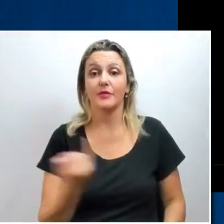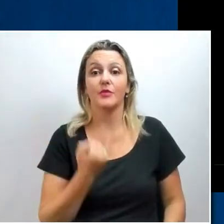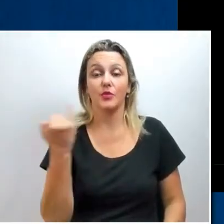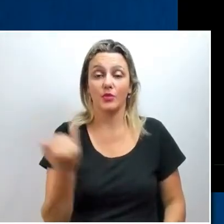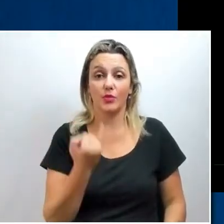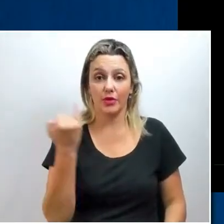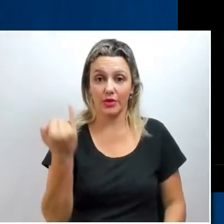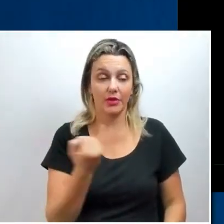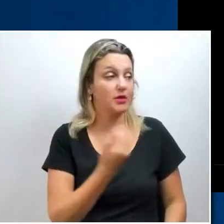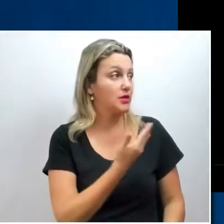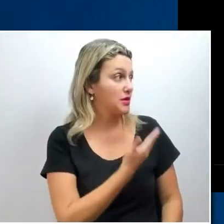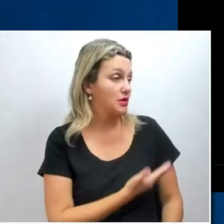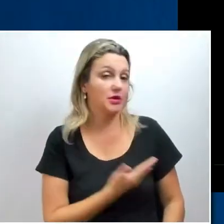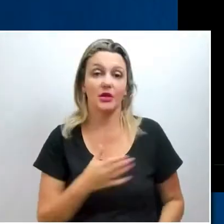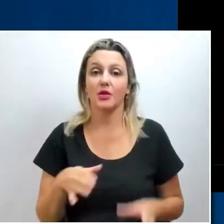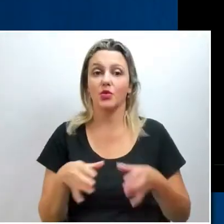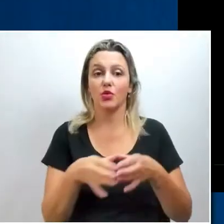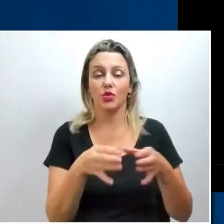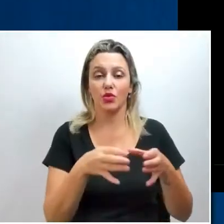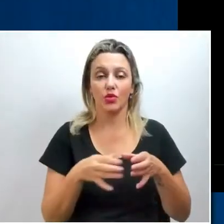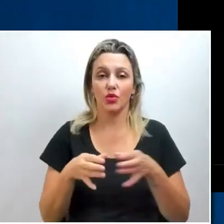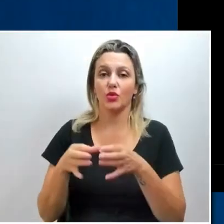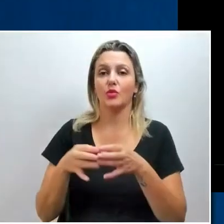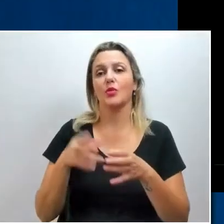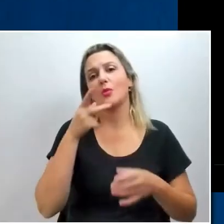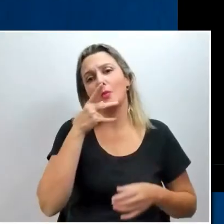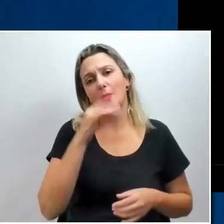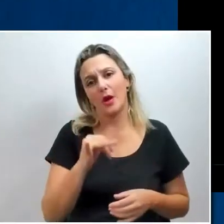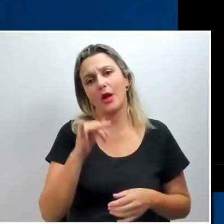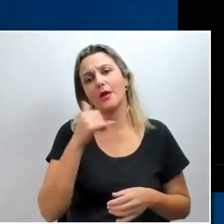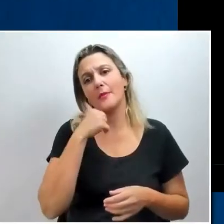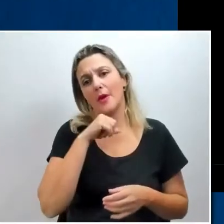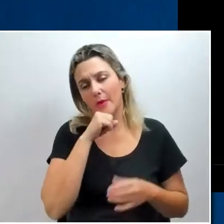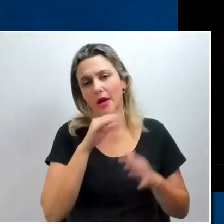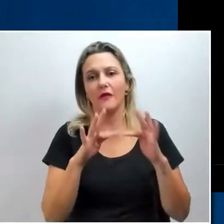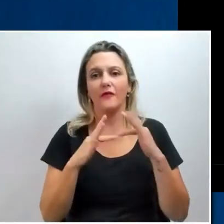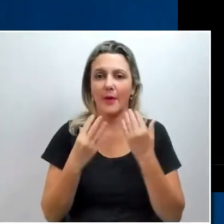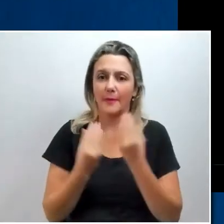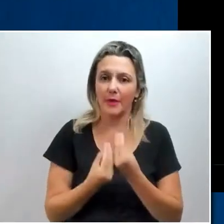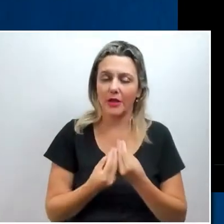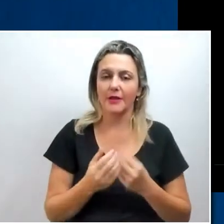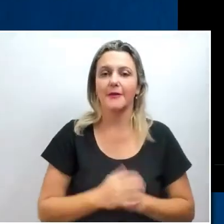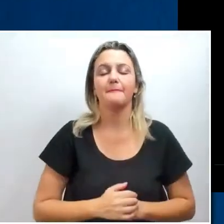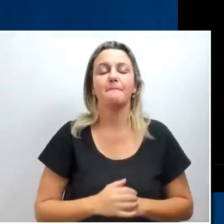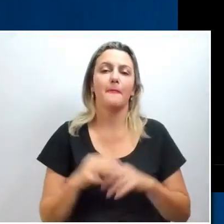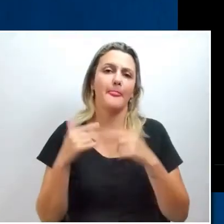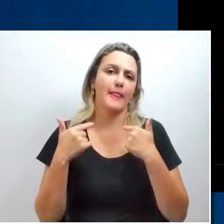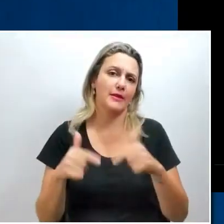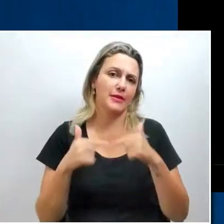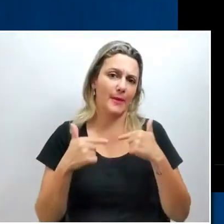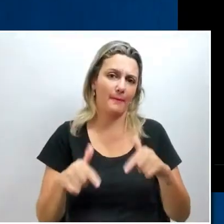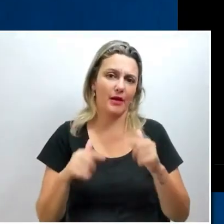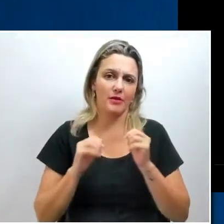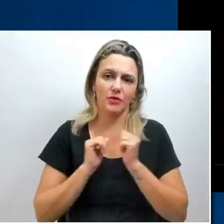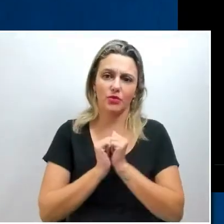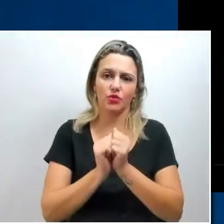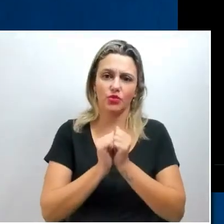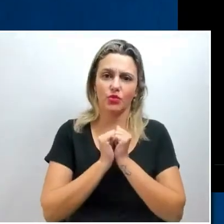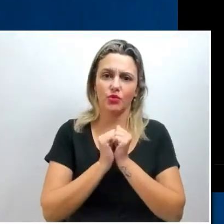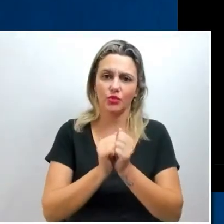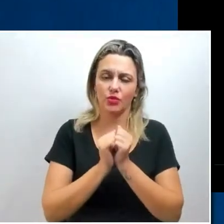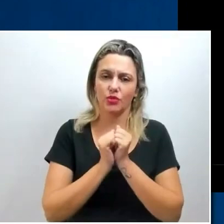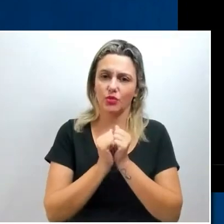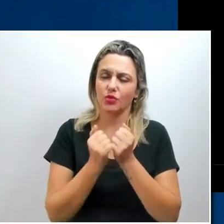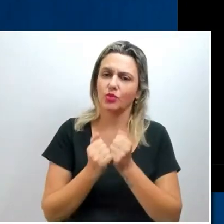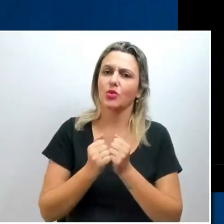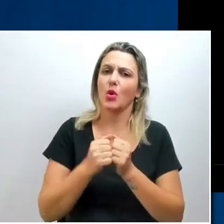esses grupos de pais, de famílias, né, trabalhando junto, trazendo os